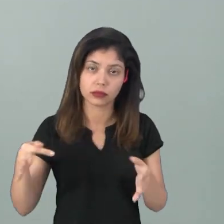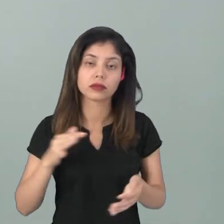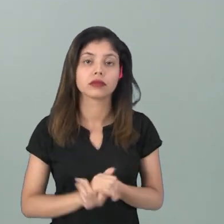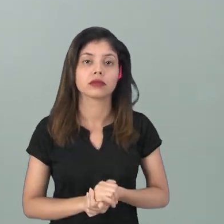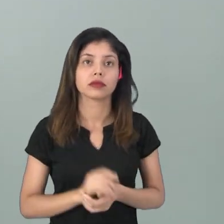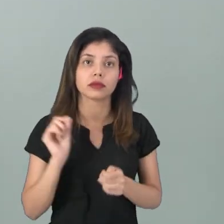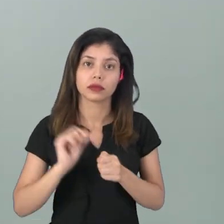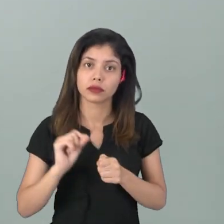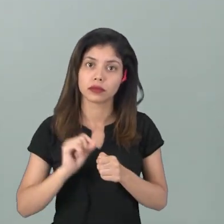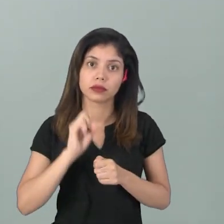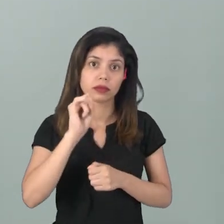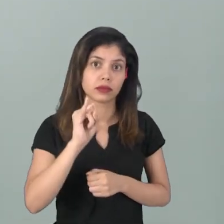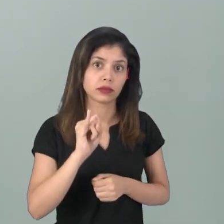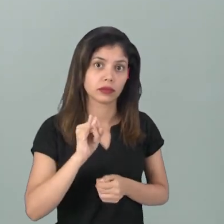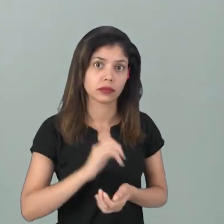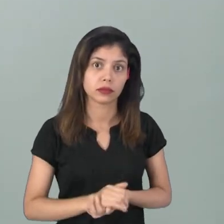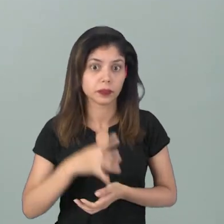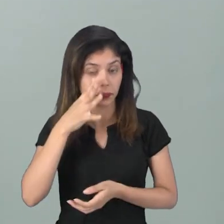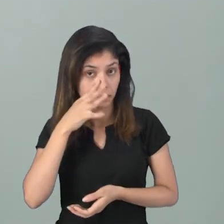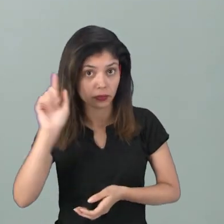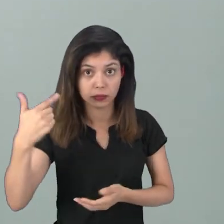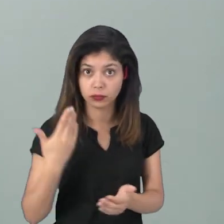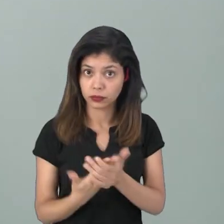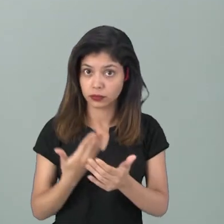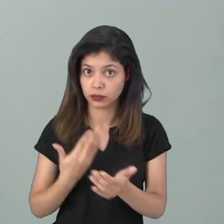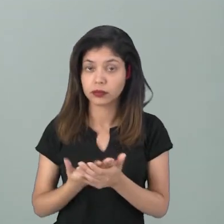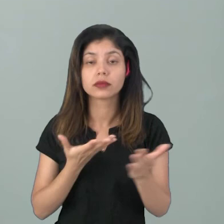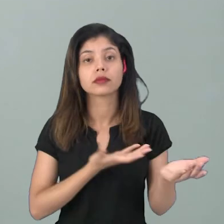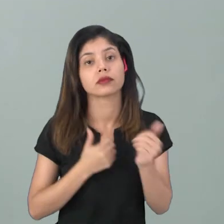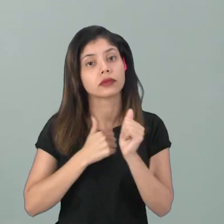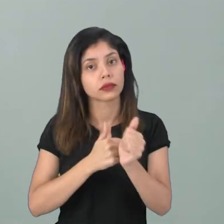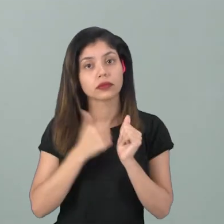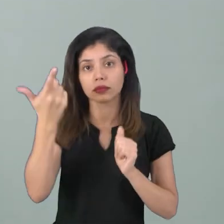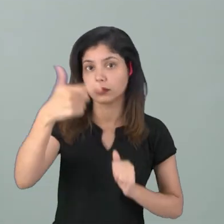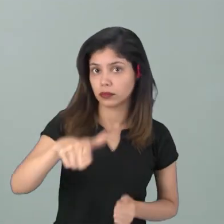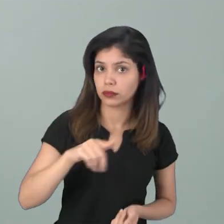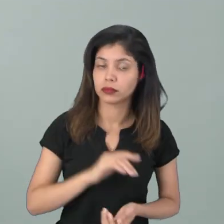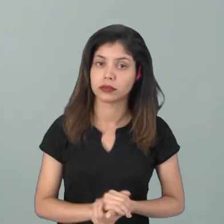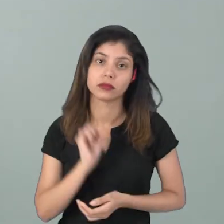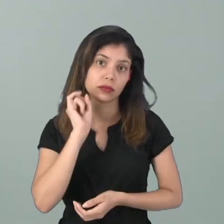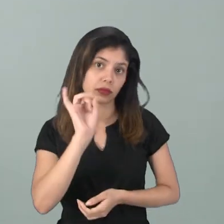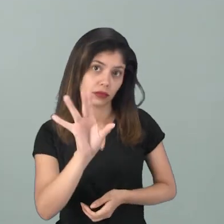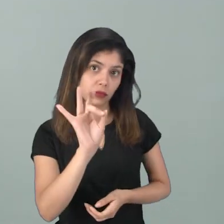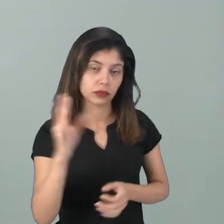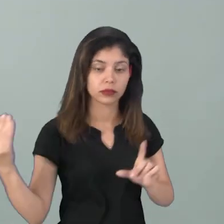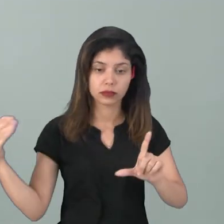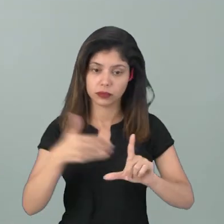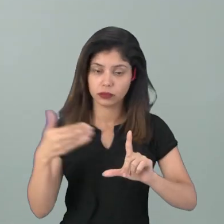tá? Se você tiver interesse em outras aulas e quiser acompanhar essa aula novamente, é só